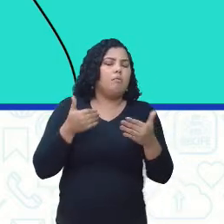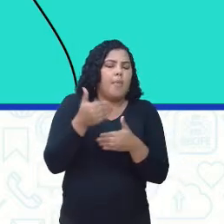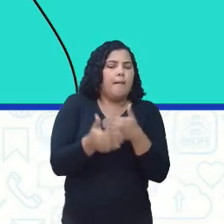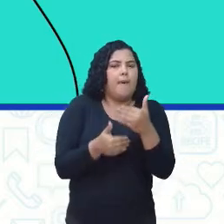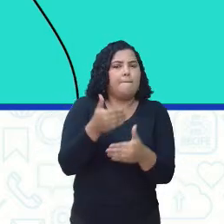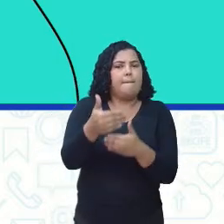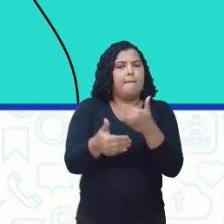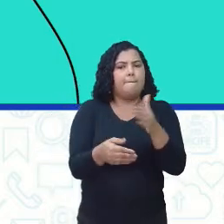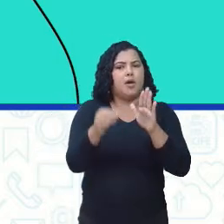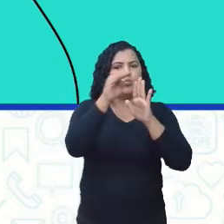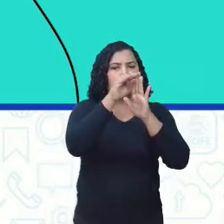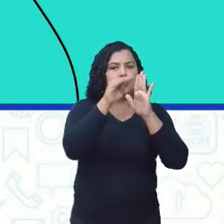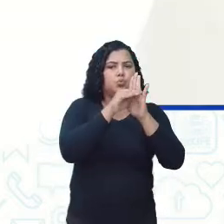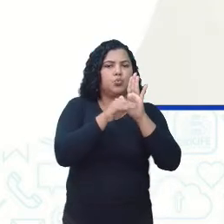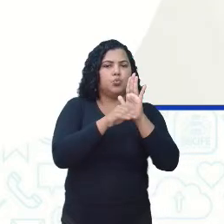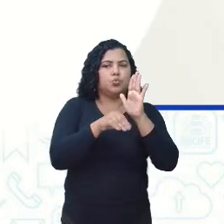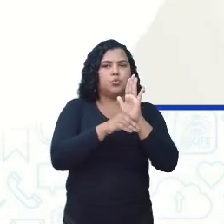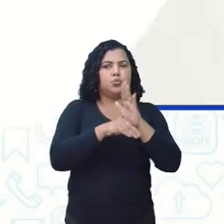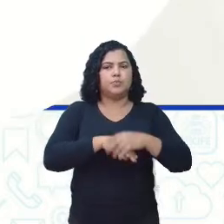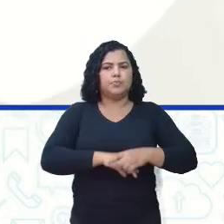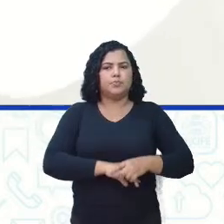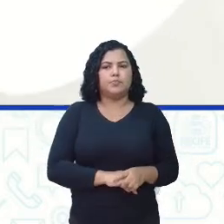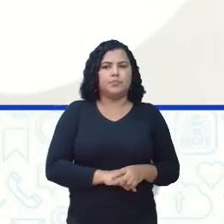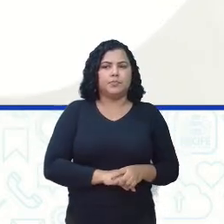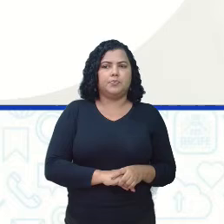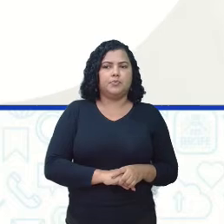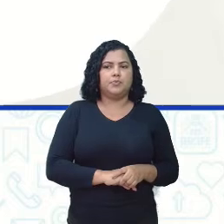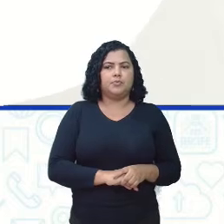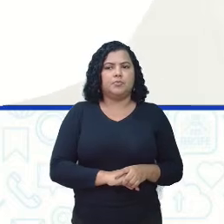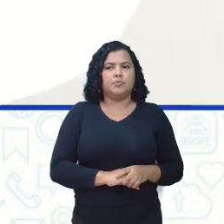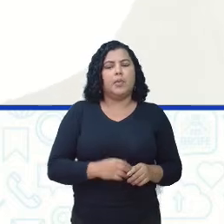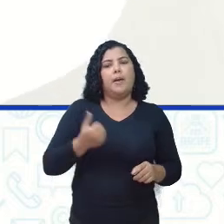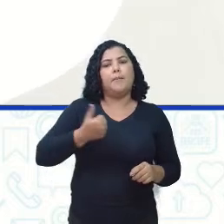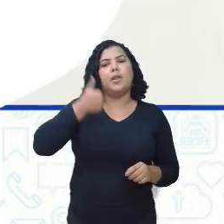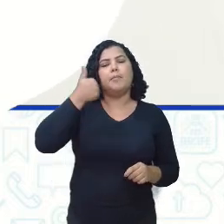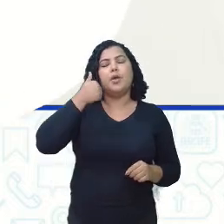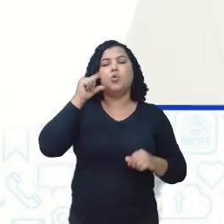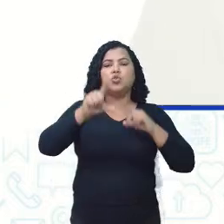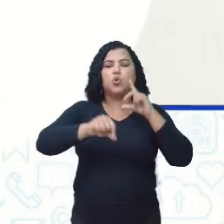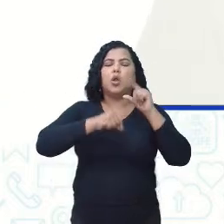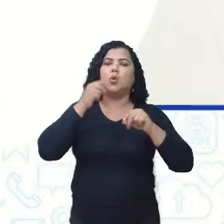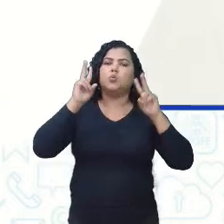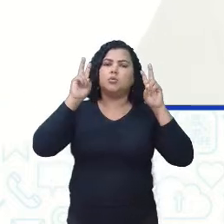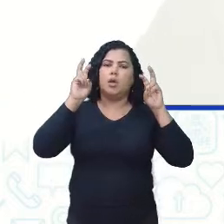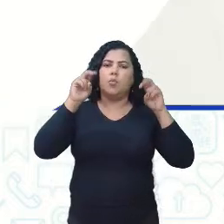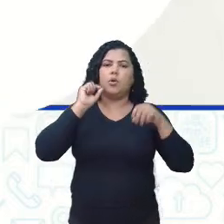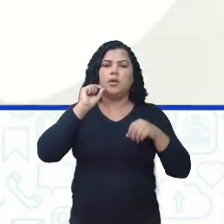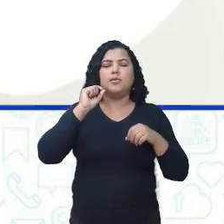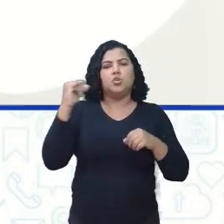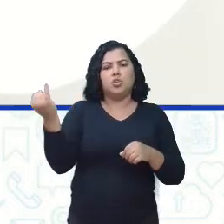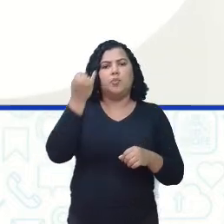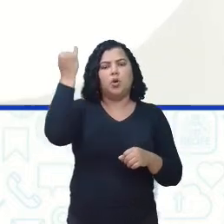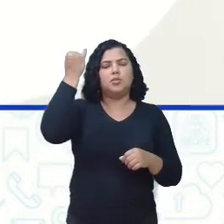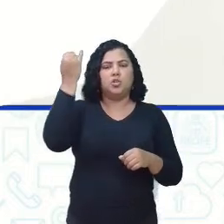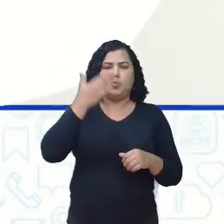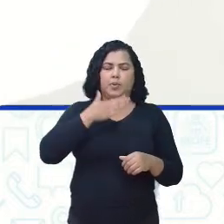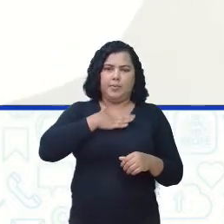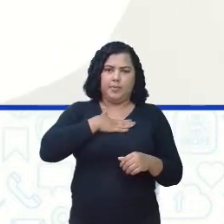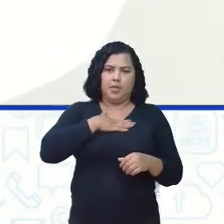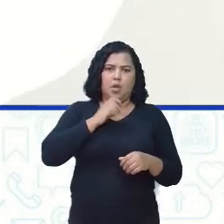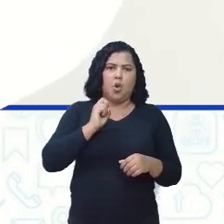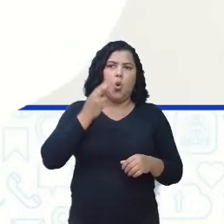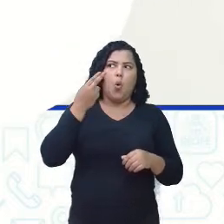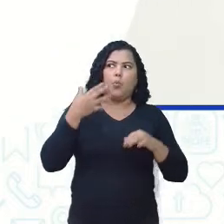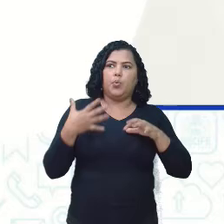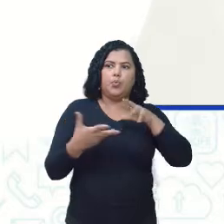aí para produzir esse tipo de texto? Primeiro, eu preciso escolher um tema que seja relevante para mim, de preferência para o